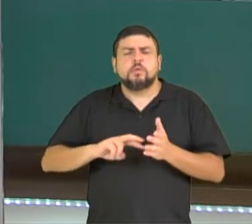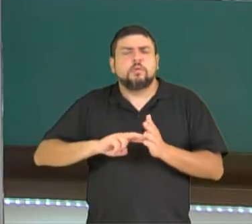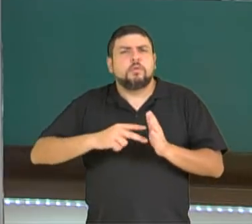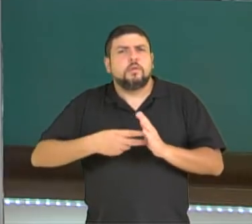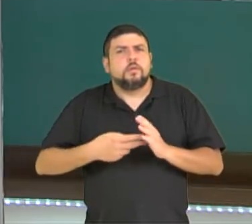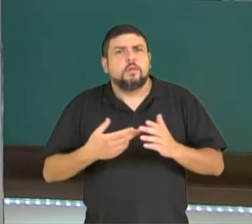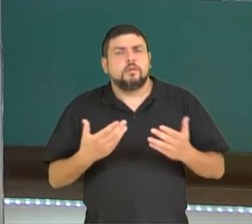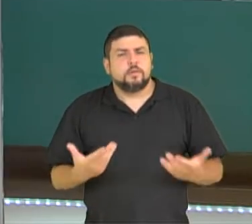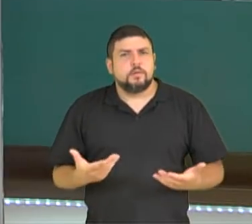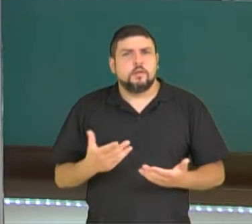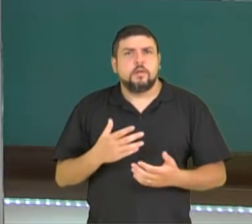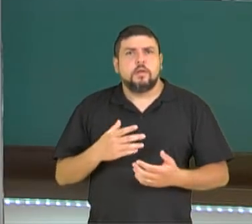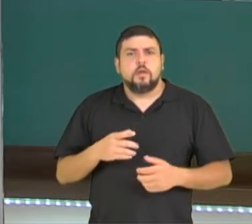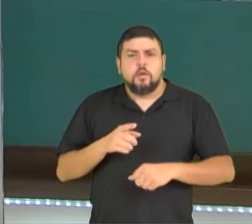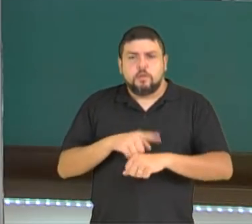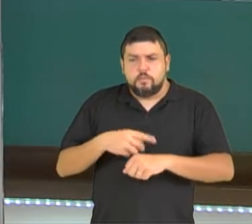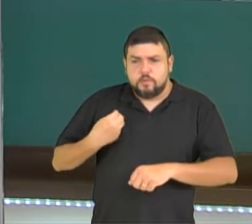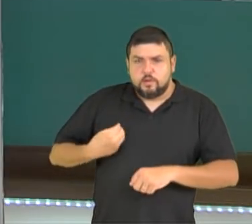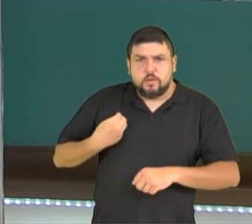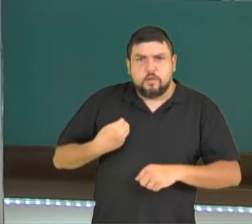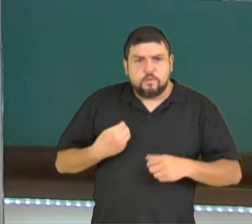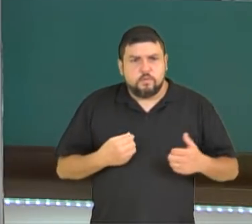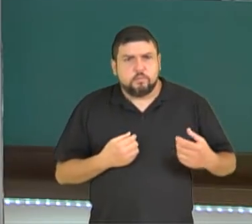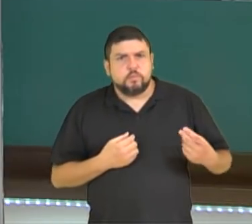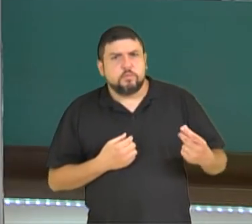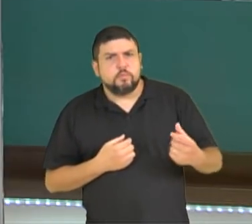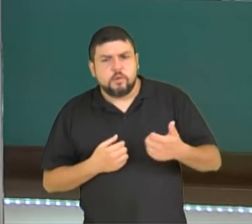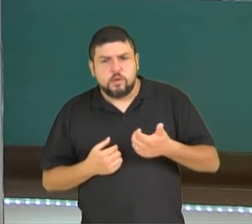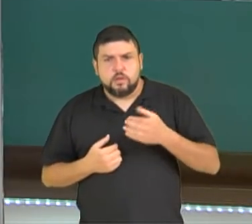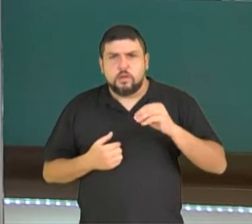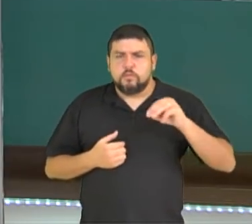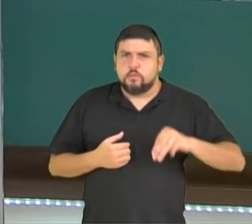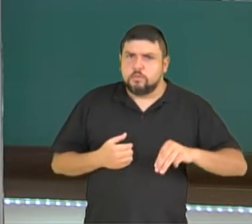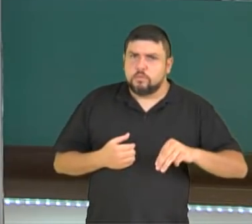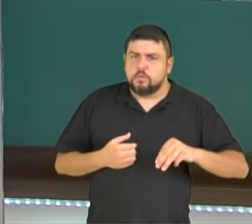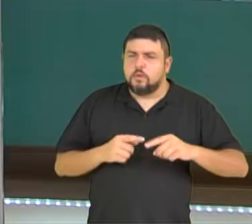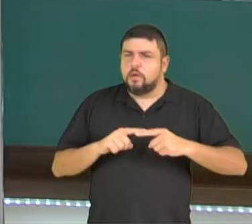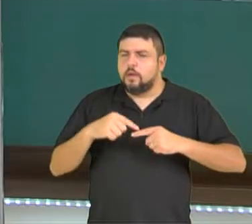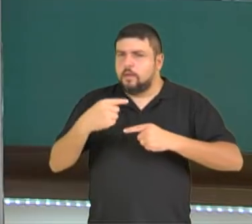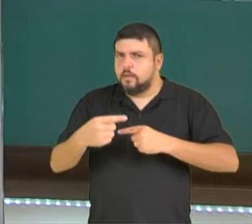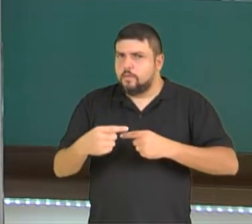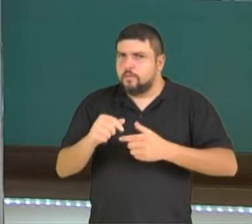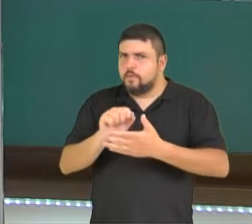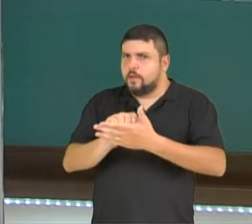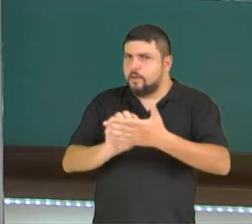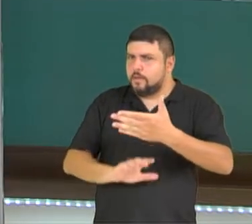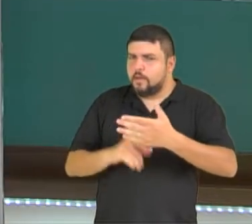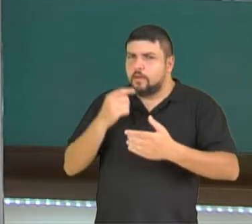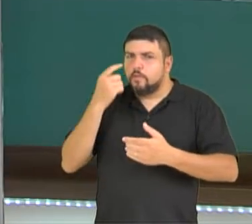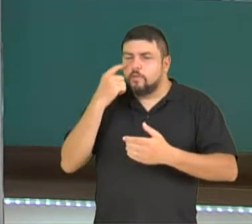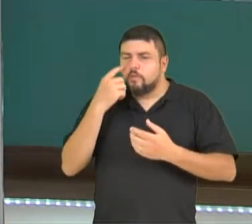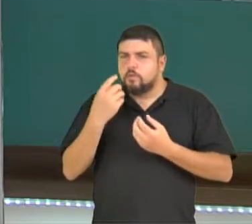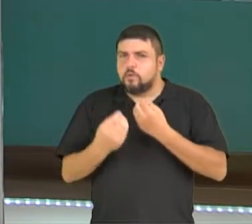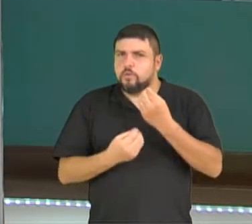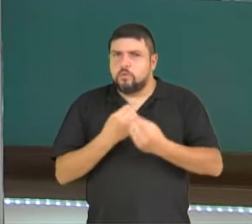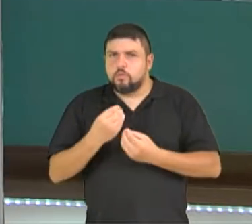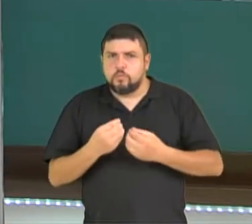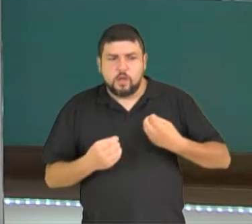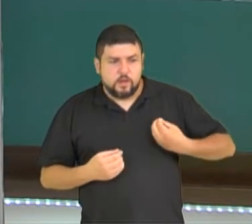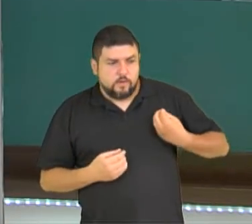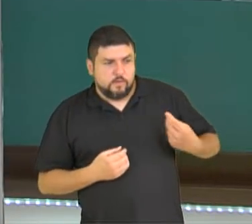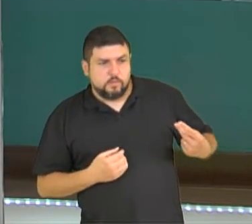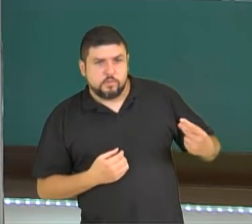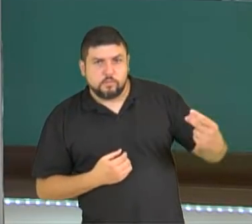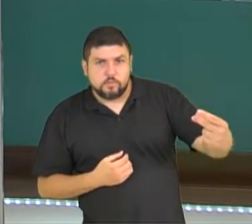o tempo de uma vida inteira e os 10 minutos? Nós temos um quiz para fazermos juntos sobre essa relação temporal, vida inteira